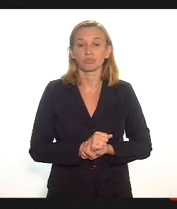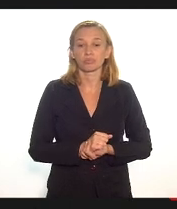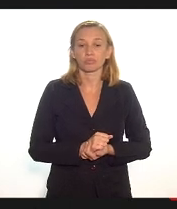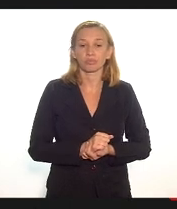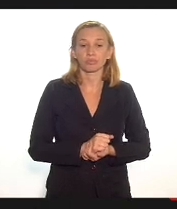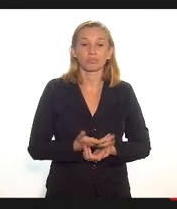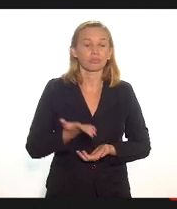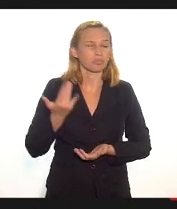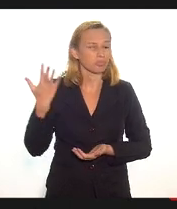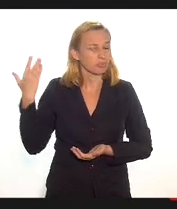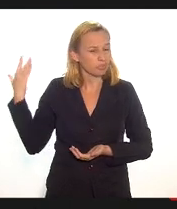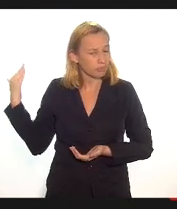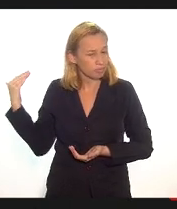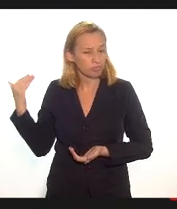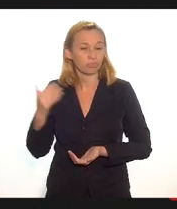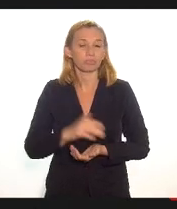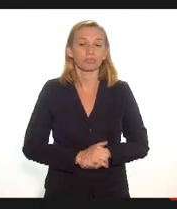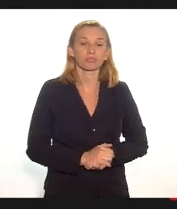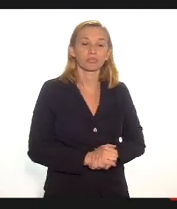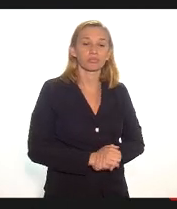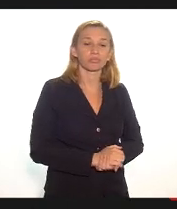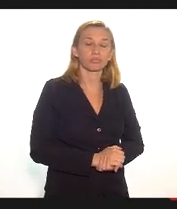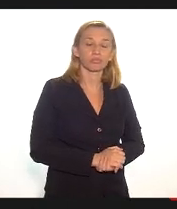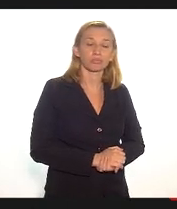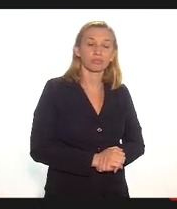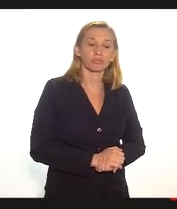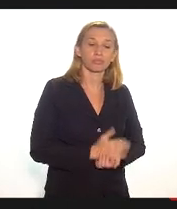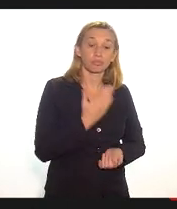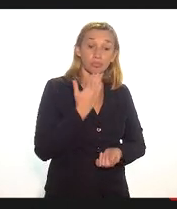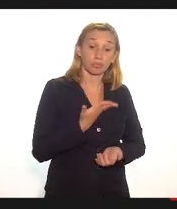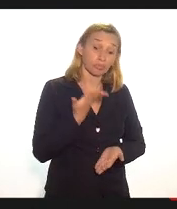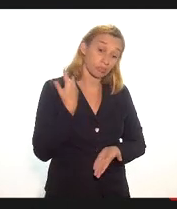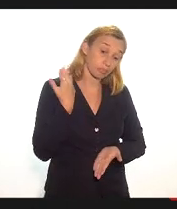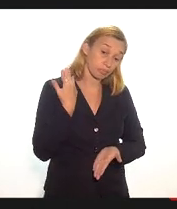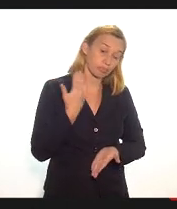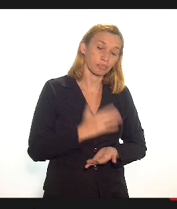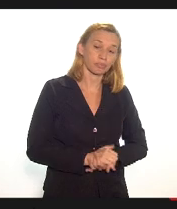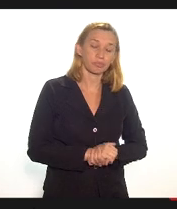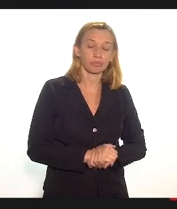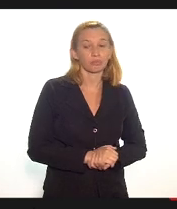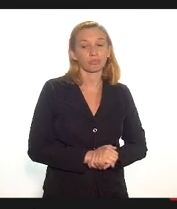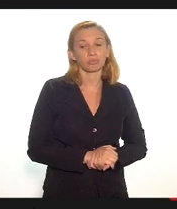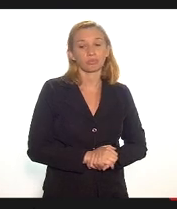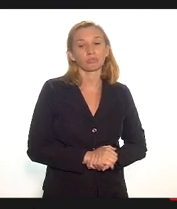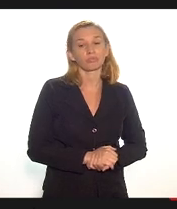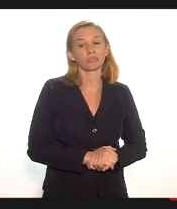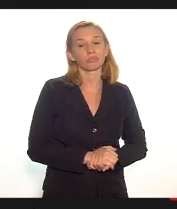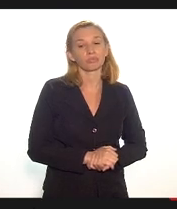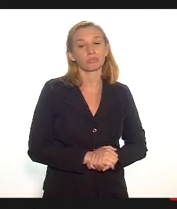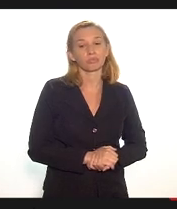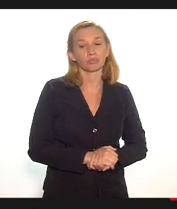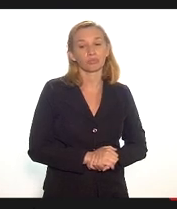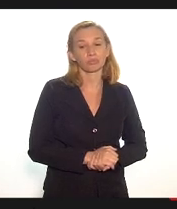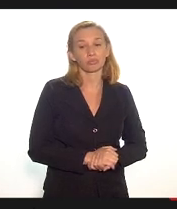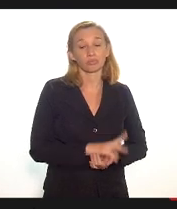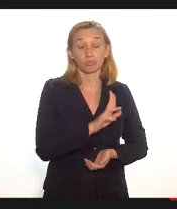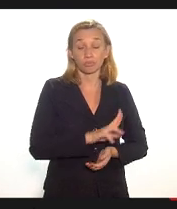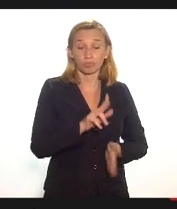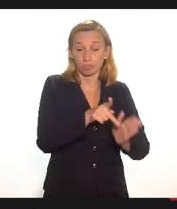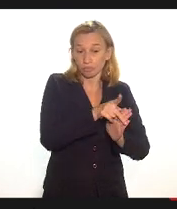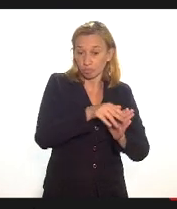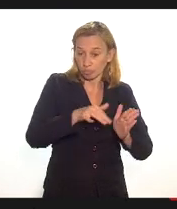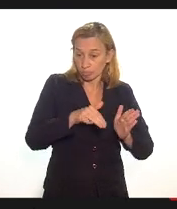lá atrás, no que foi licitado lá atrás, e que foi objeto de uma